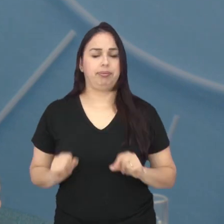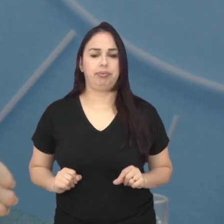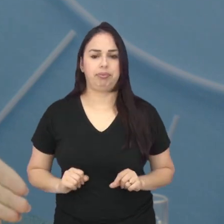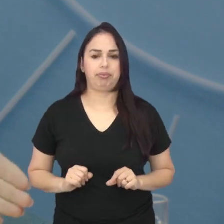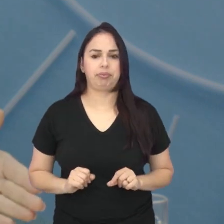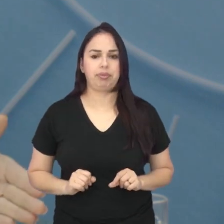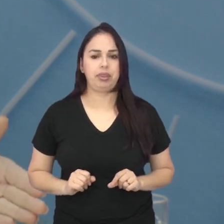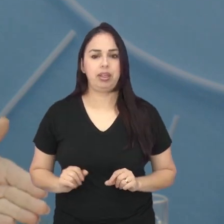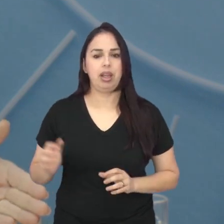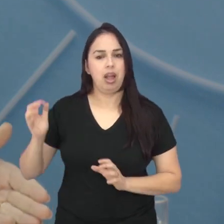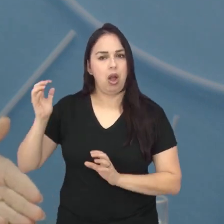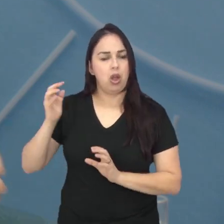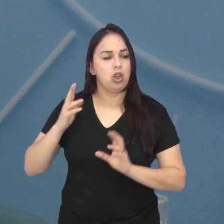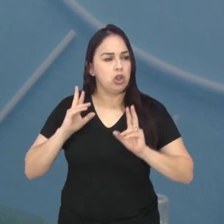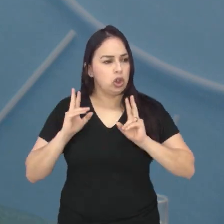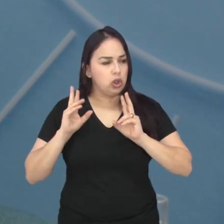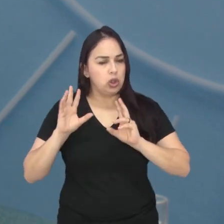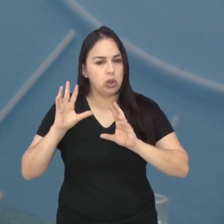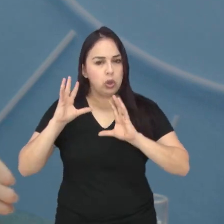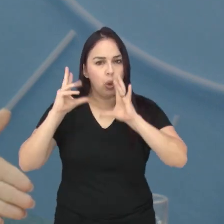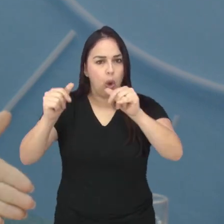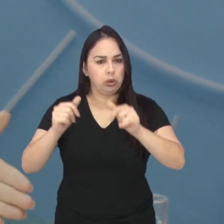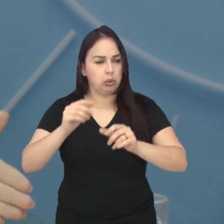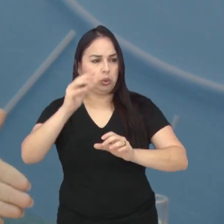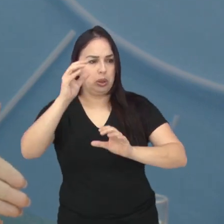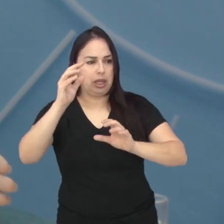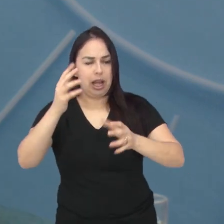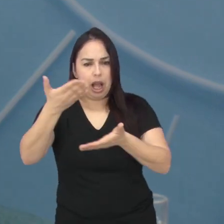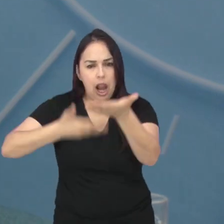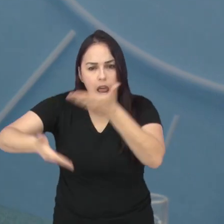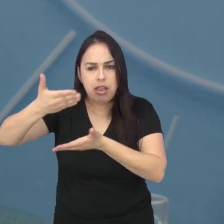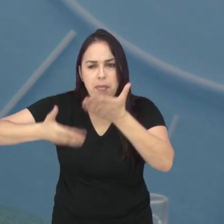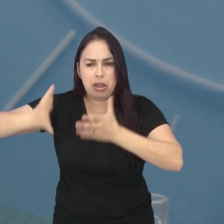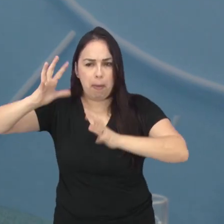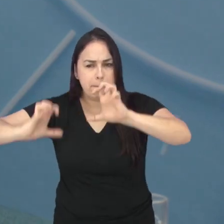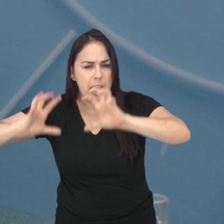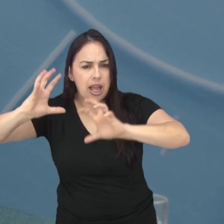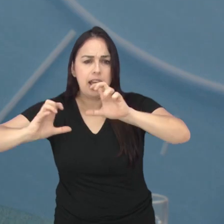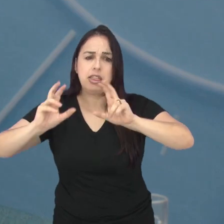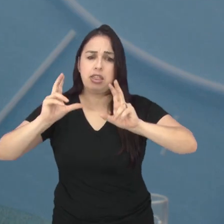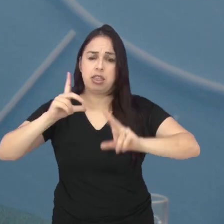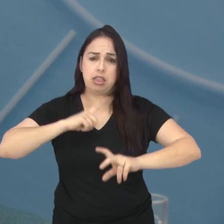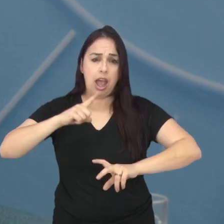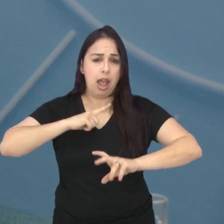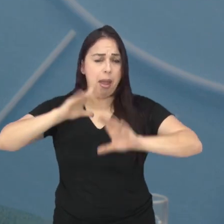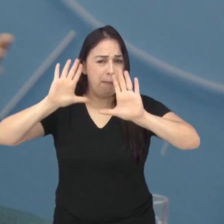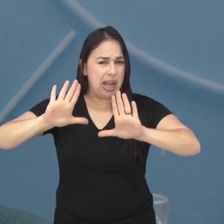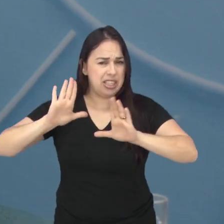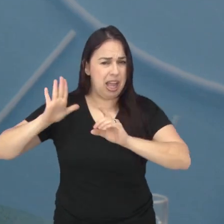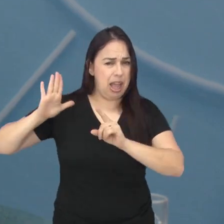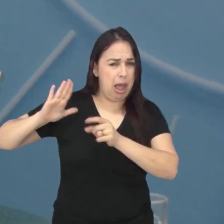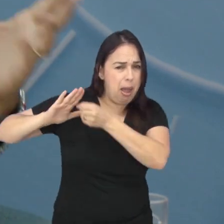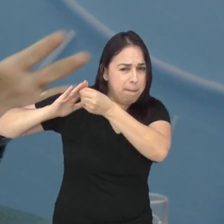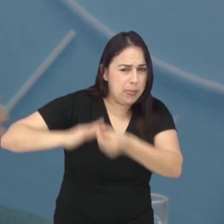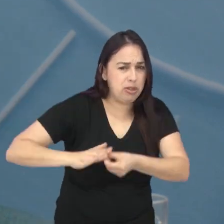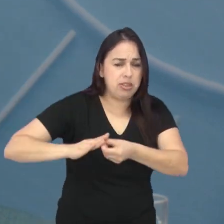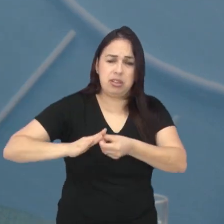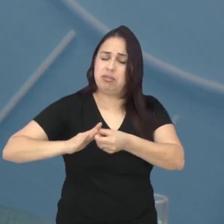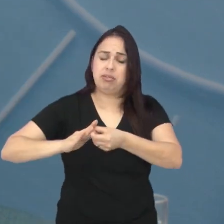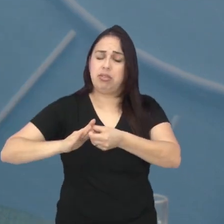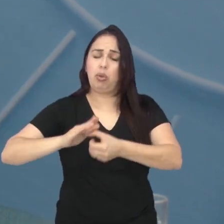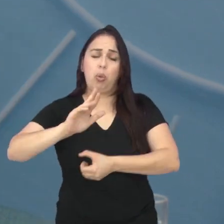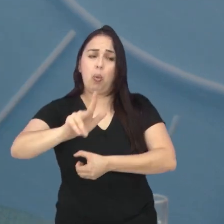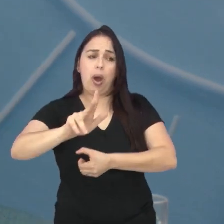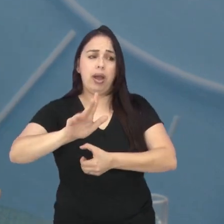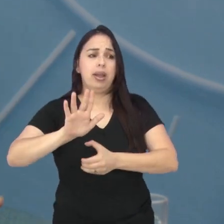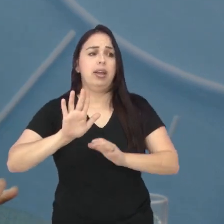todo relacionamento que tem discussão é um relacionamento abusivo. Né? Todo relacionamento tem altos e baixos, tem brigas, tem